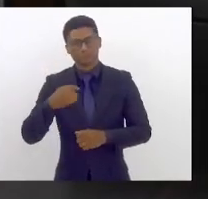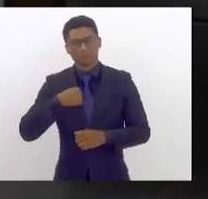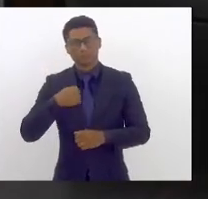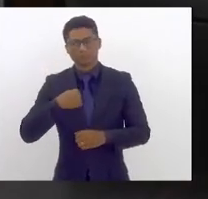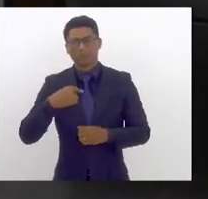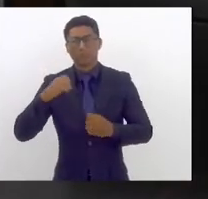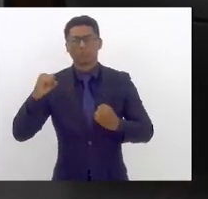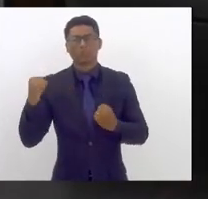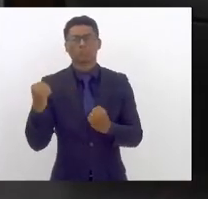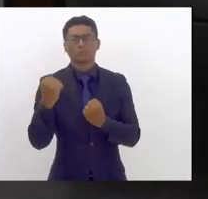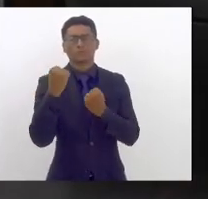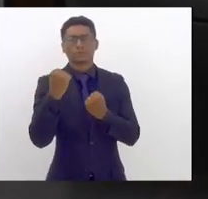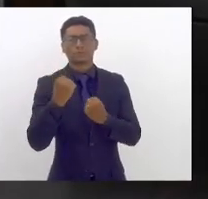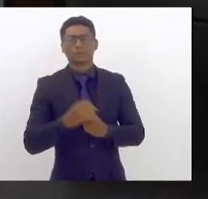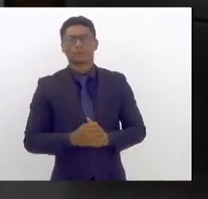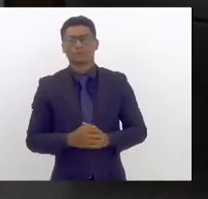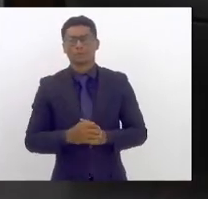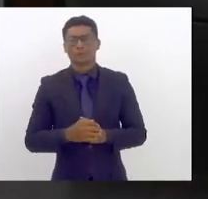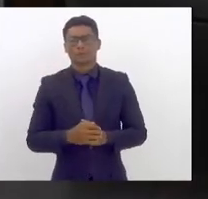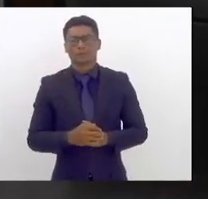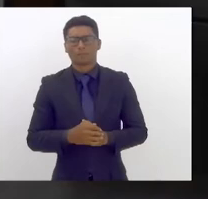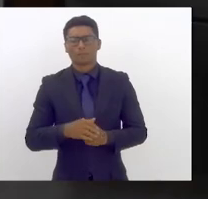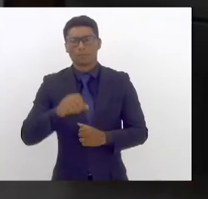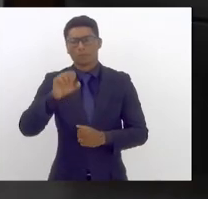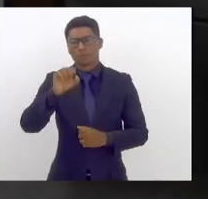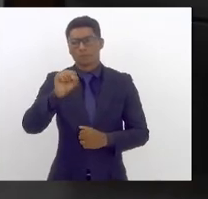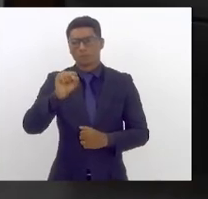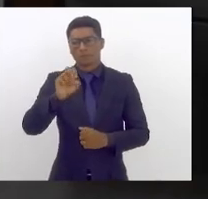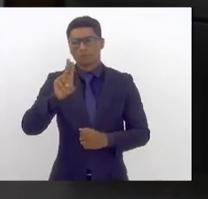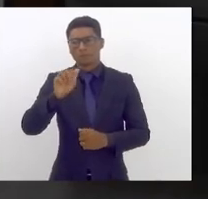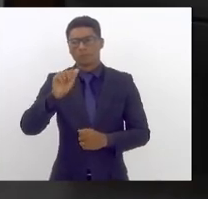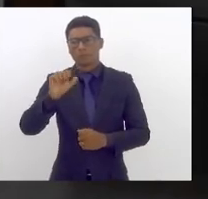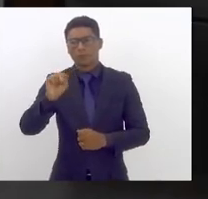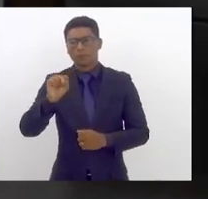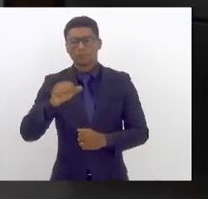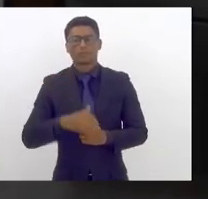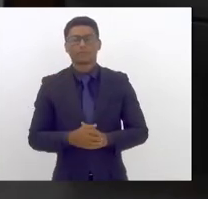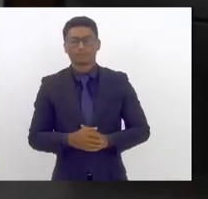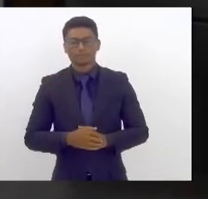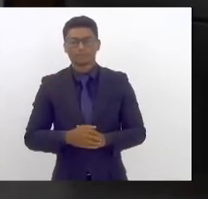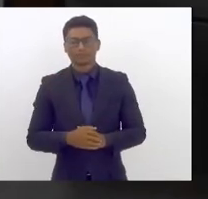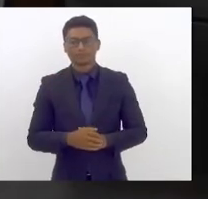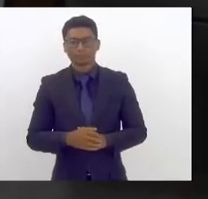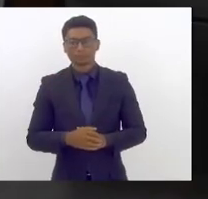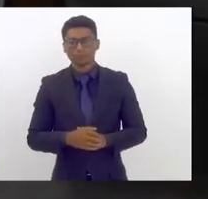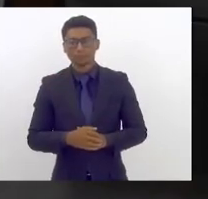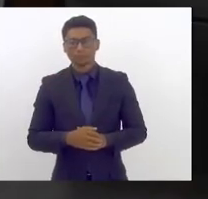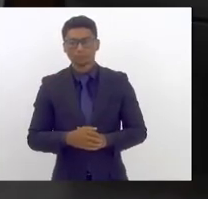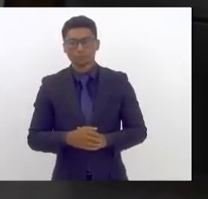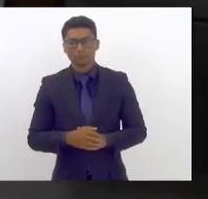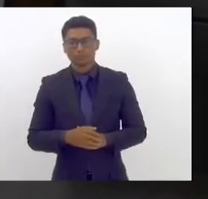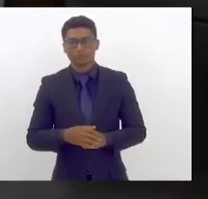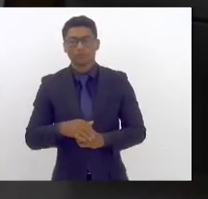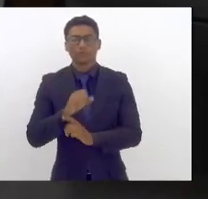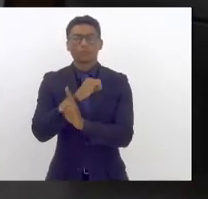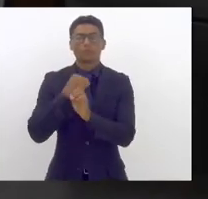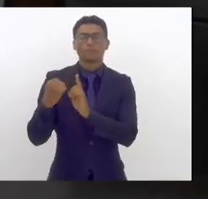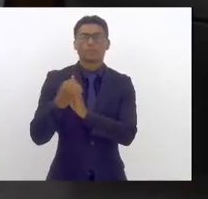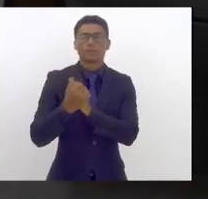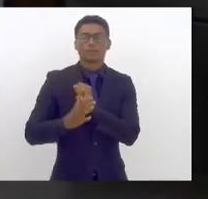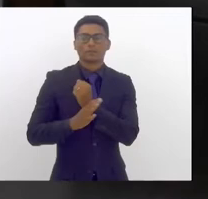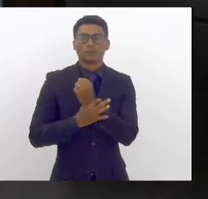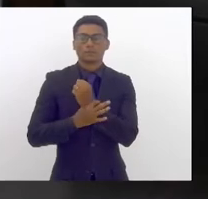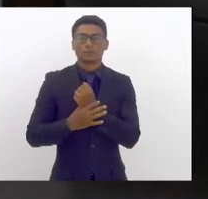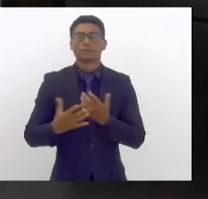defensora do suas muito defensora do suas da Seguridade Social não do